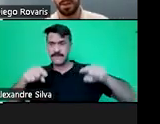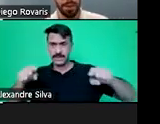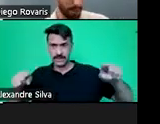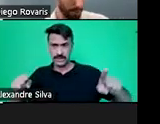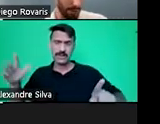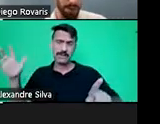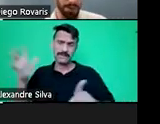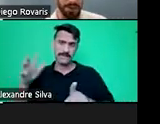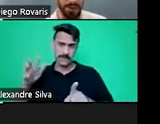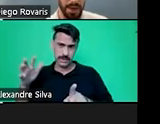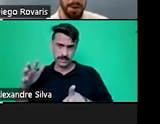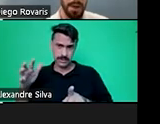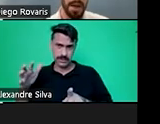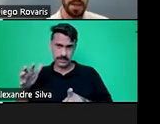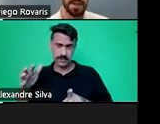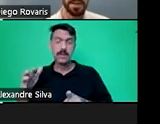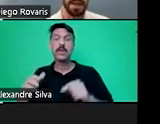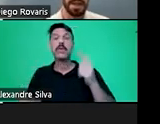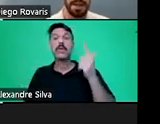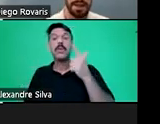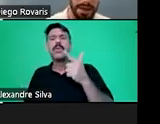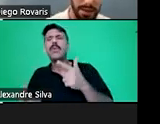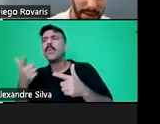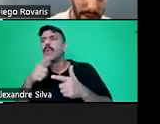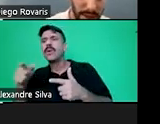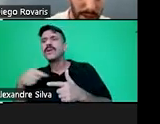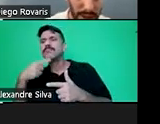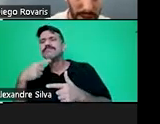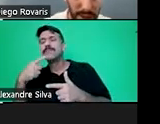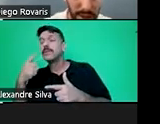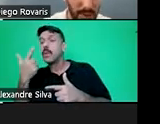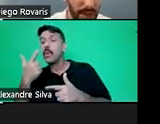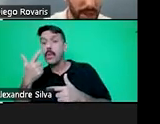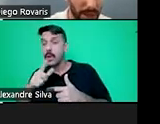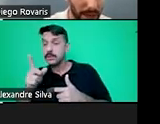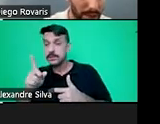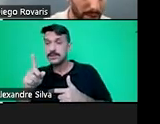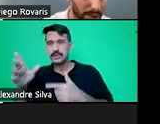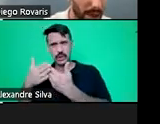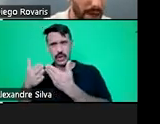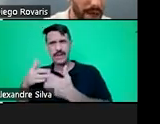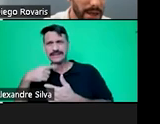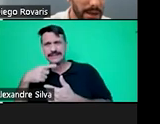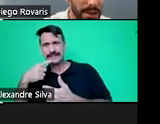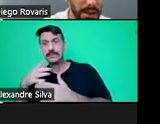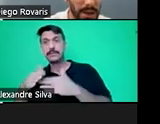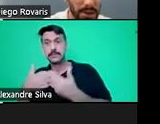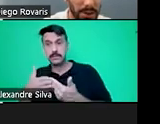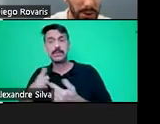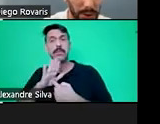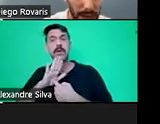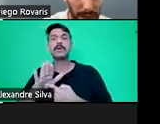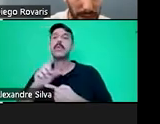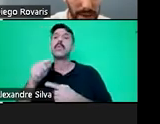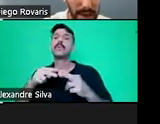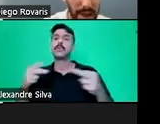variantes genéticas que influenciam o rendimento educacional, elas enriquecem em genes que são expressos em